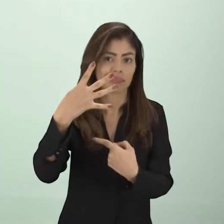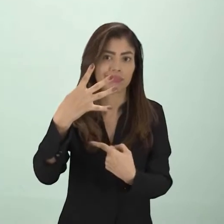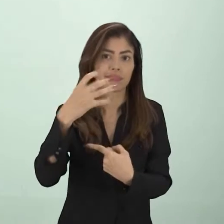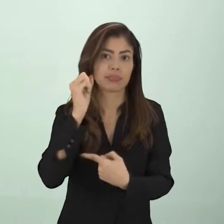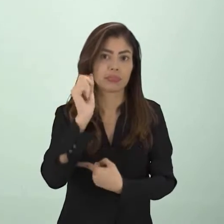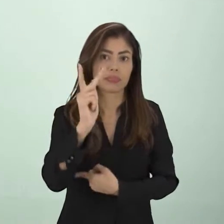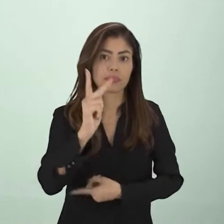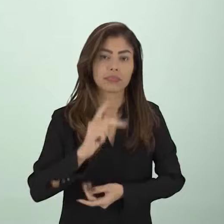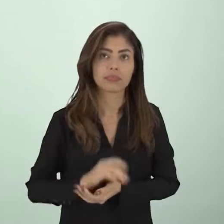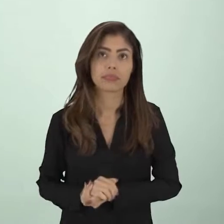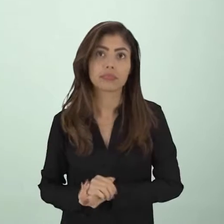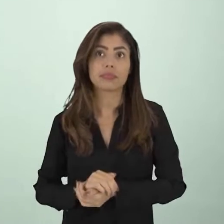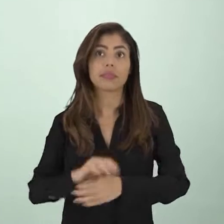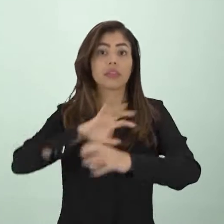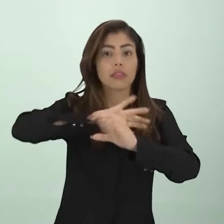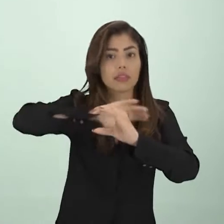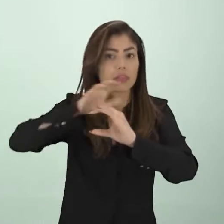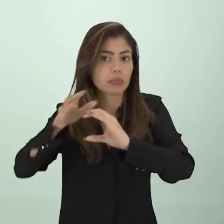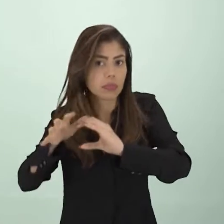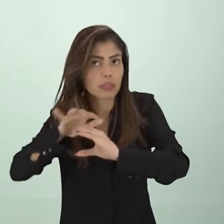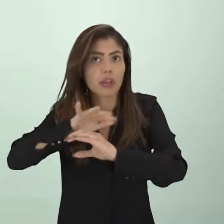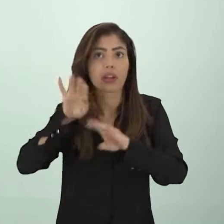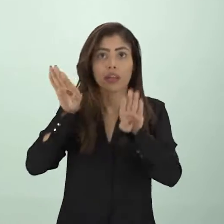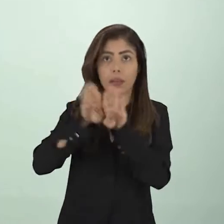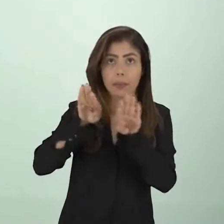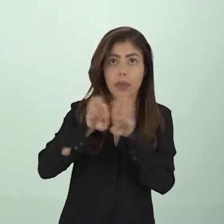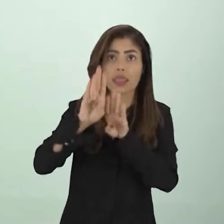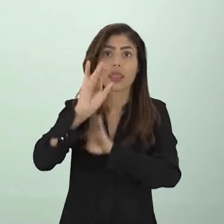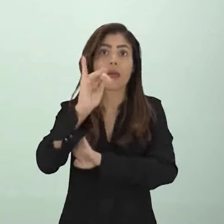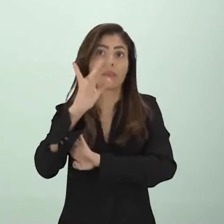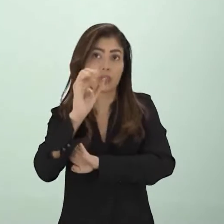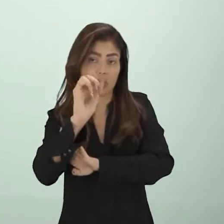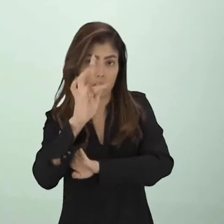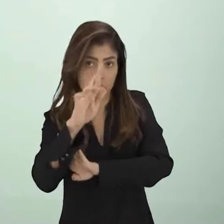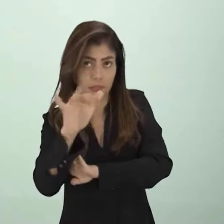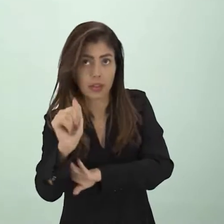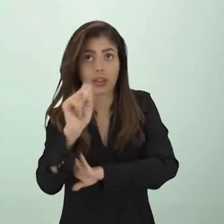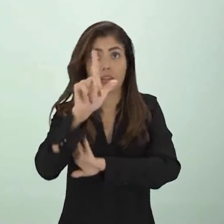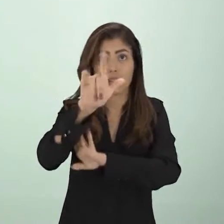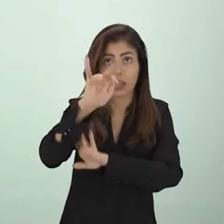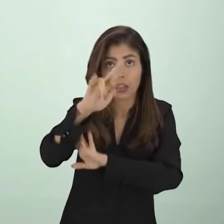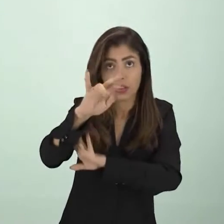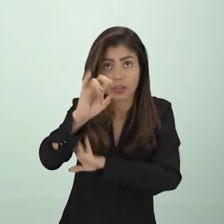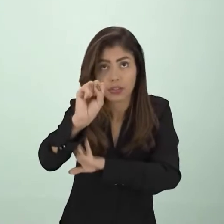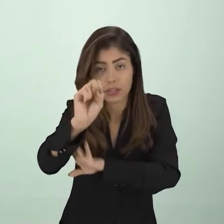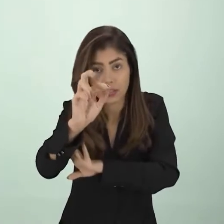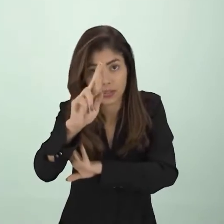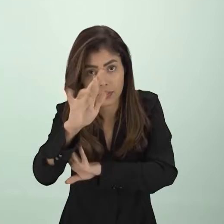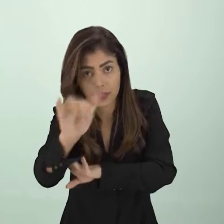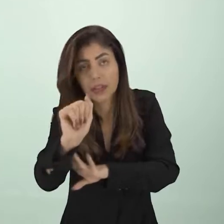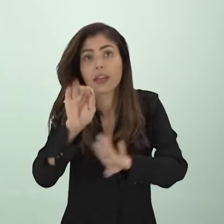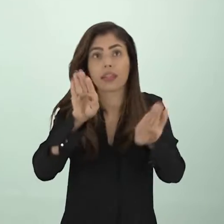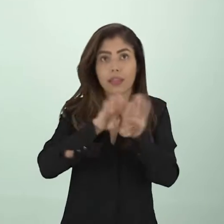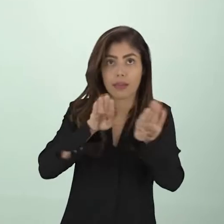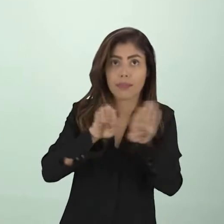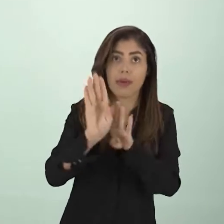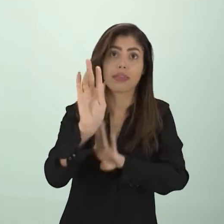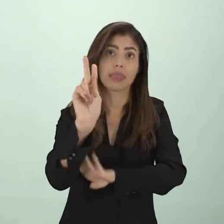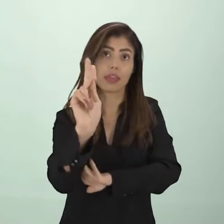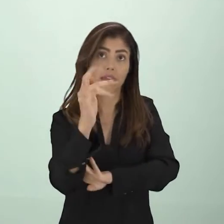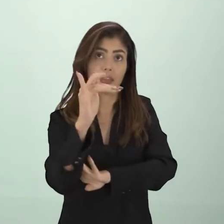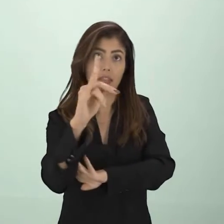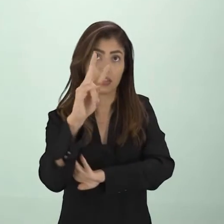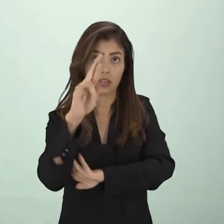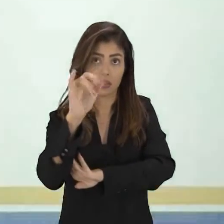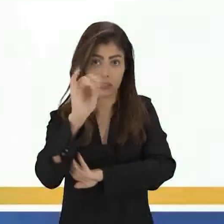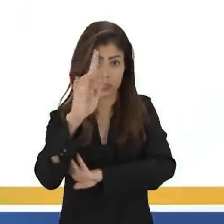ok? Tanto da atmosfera, da biosfera, litosfera e hidrosfera,